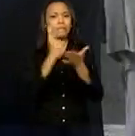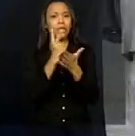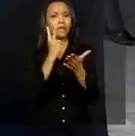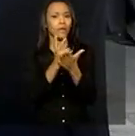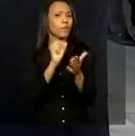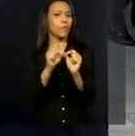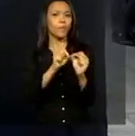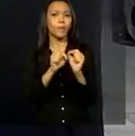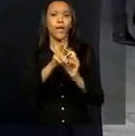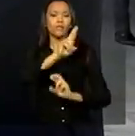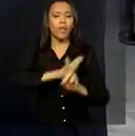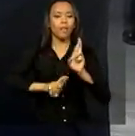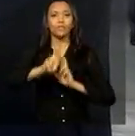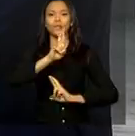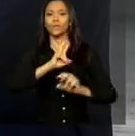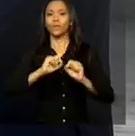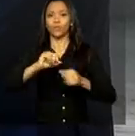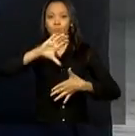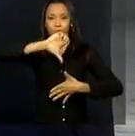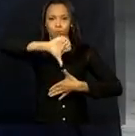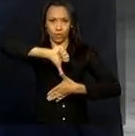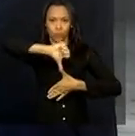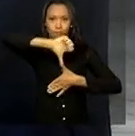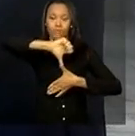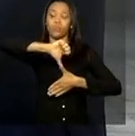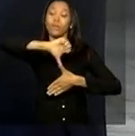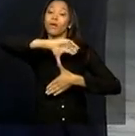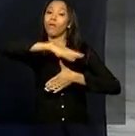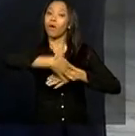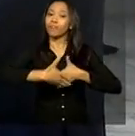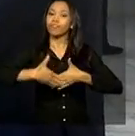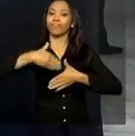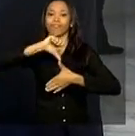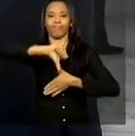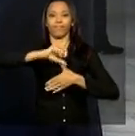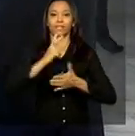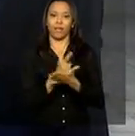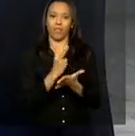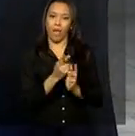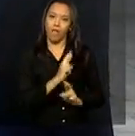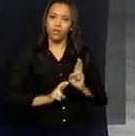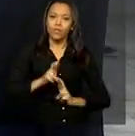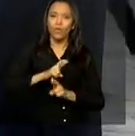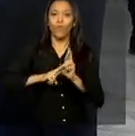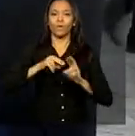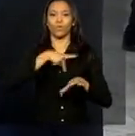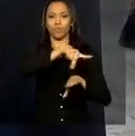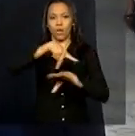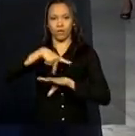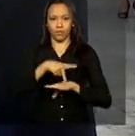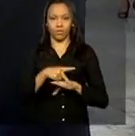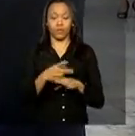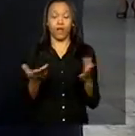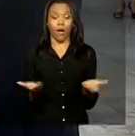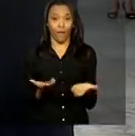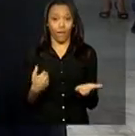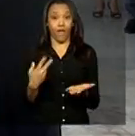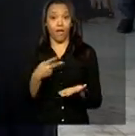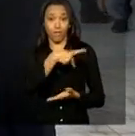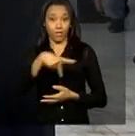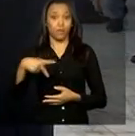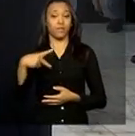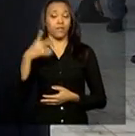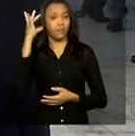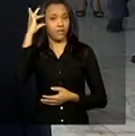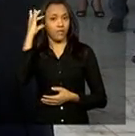com a América do Sul, a América Latina, né? Isso. A presidente, aproveitando aí que o presidente Guiné-Bissau a cumprimenta, a presidente